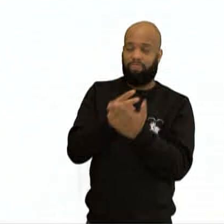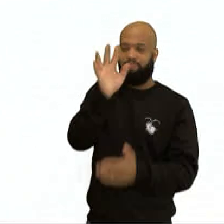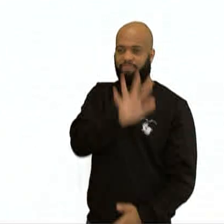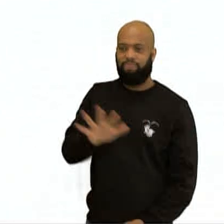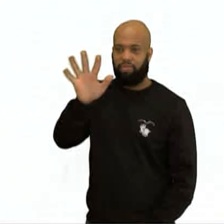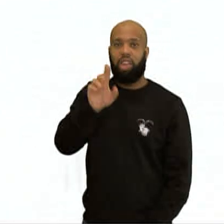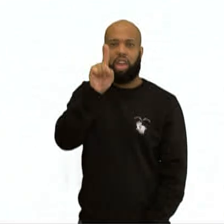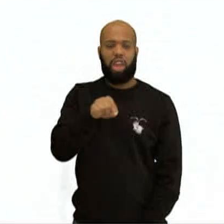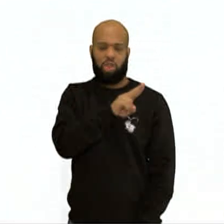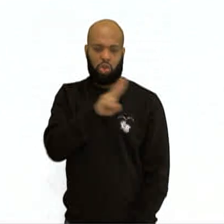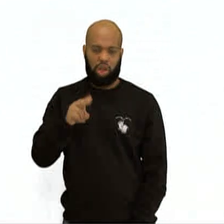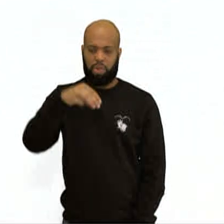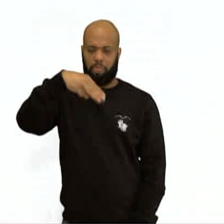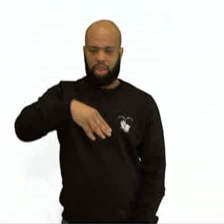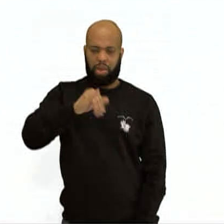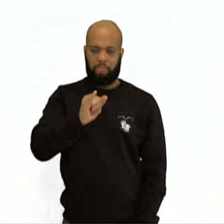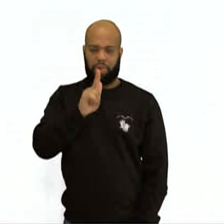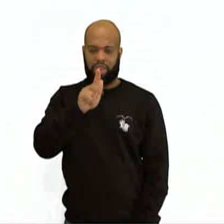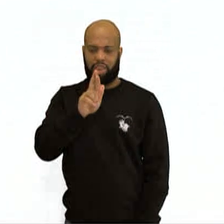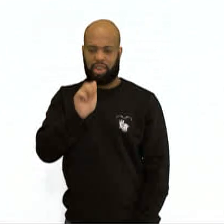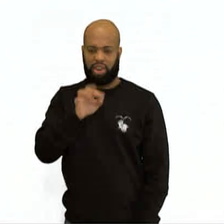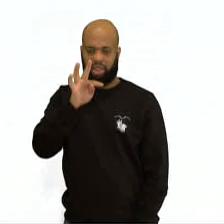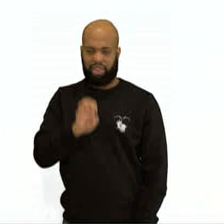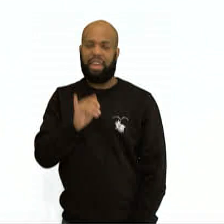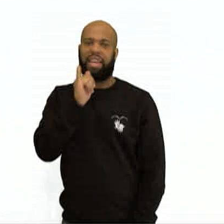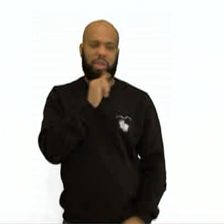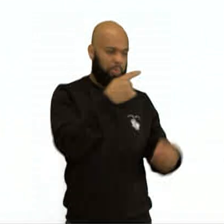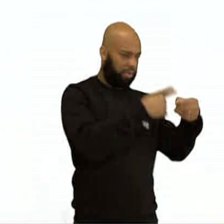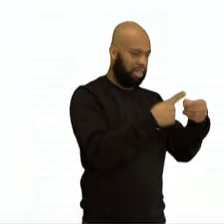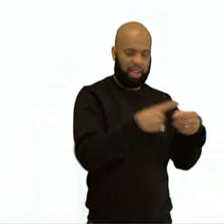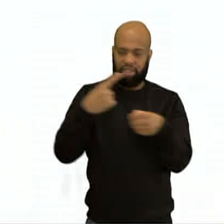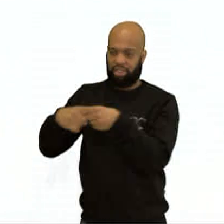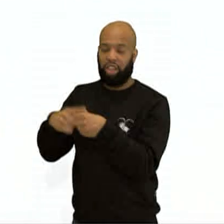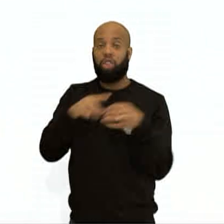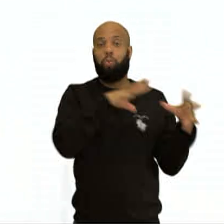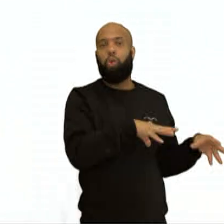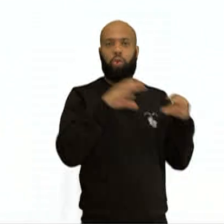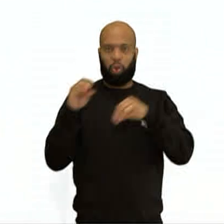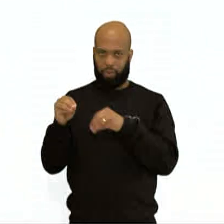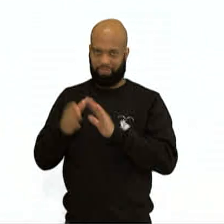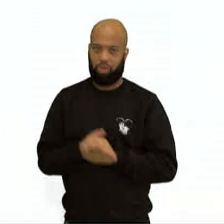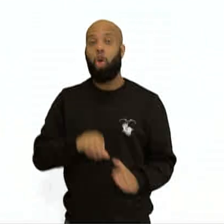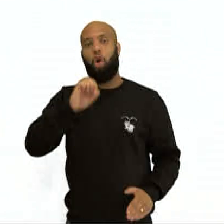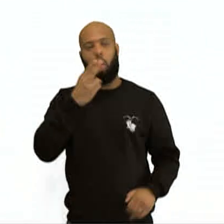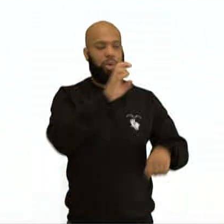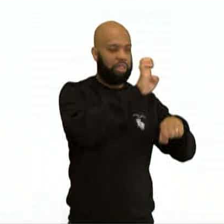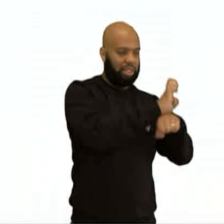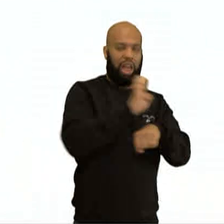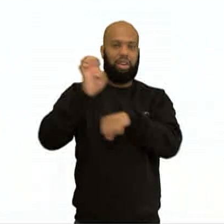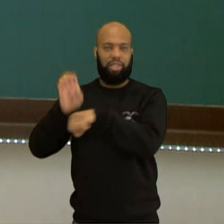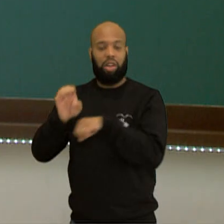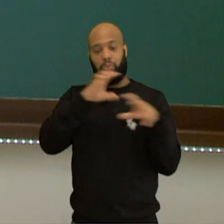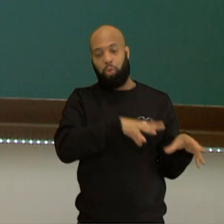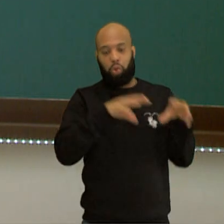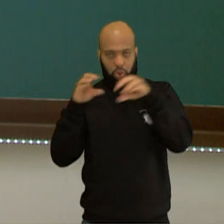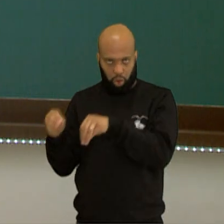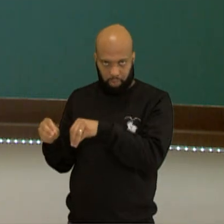migrante. Ele pode mudar de cidade, de região, de estado, ainda assim eu vou chamar ele